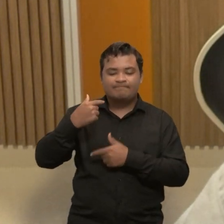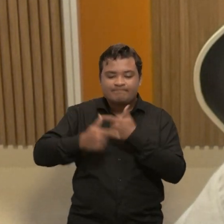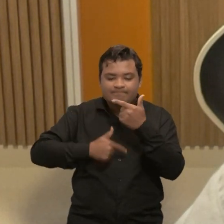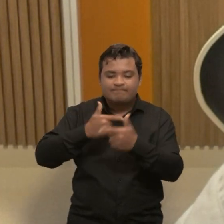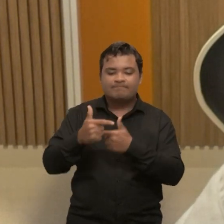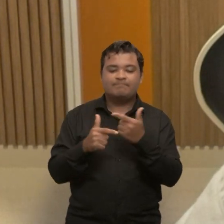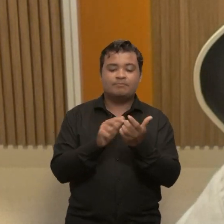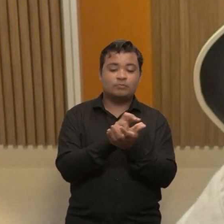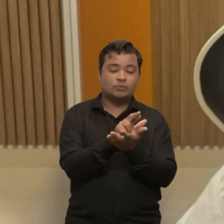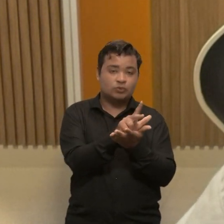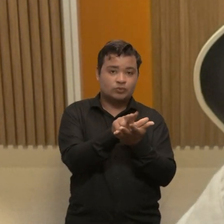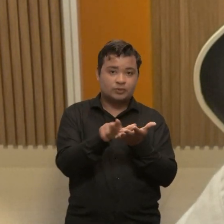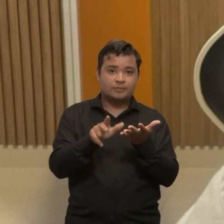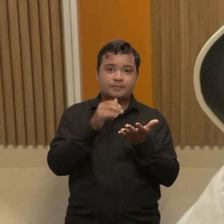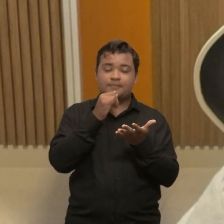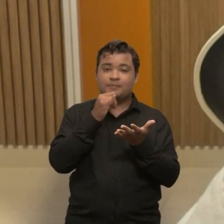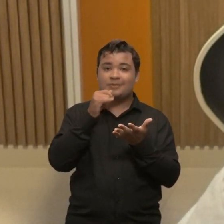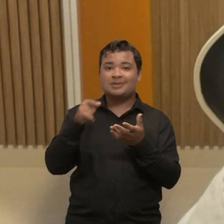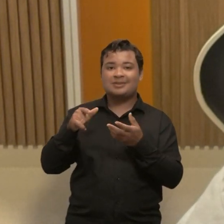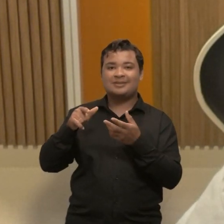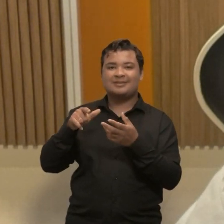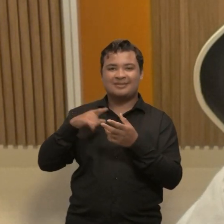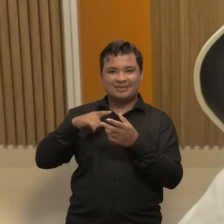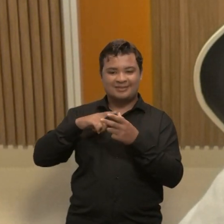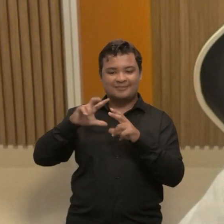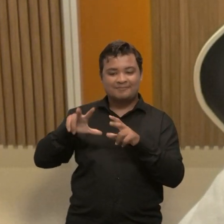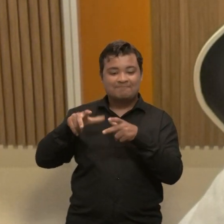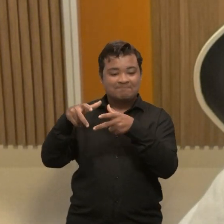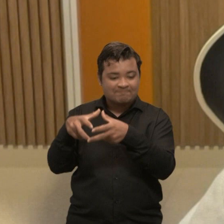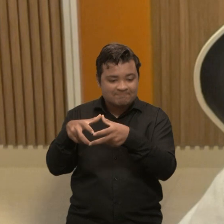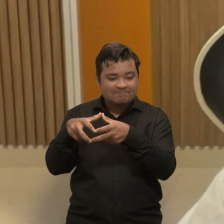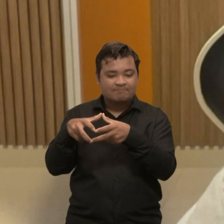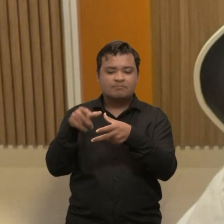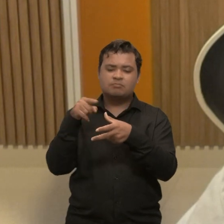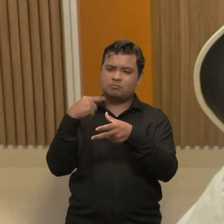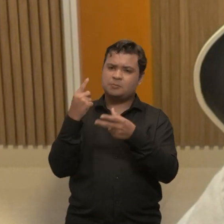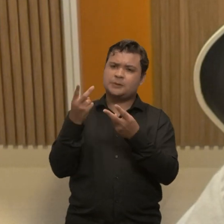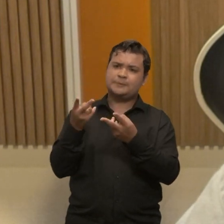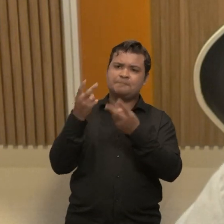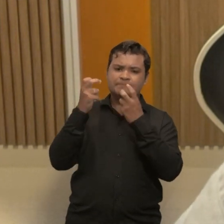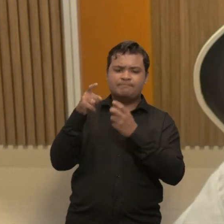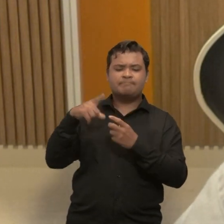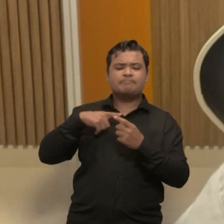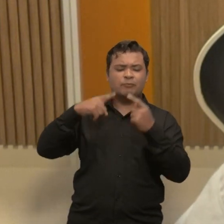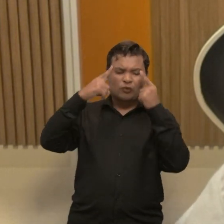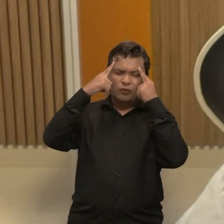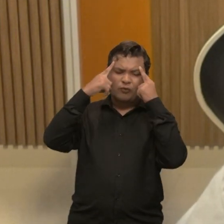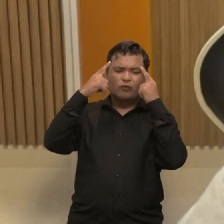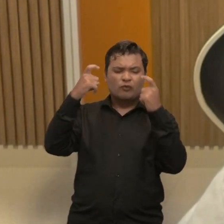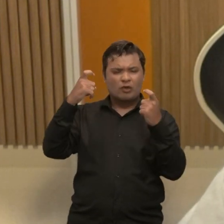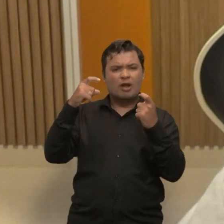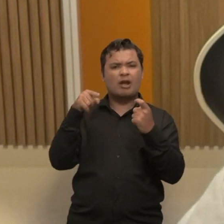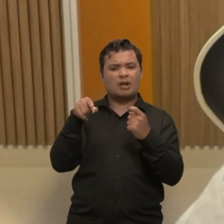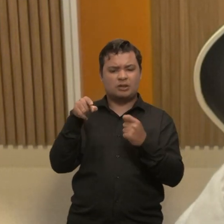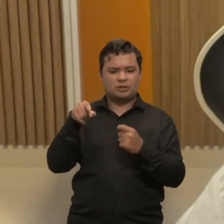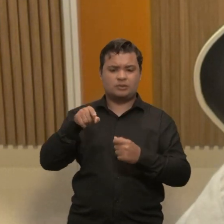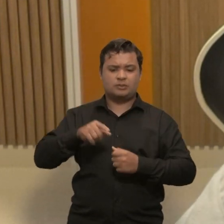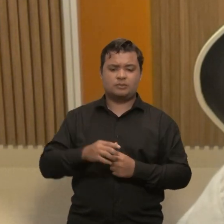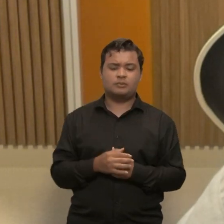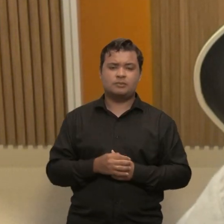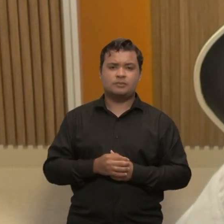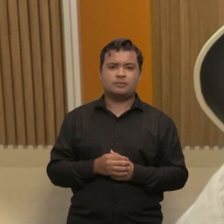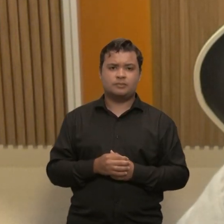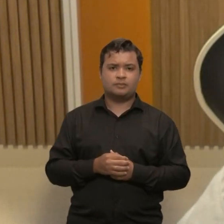também, até dentro da Câmara, a gente percebe esse tipo de violência com uma interferência